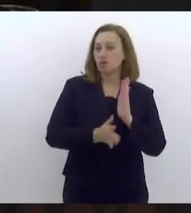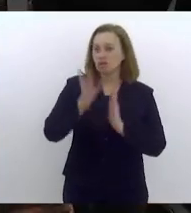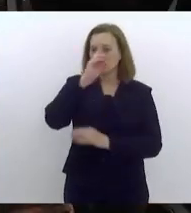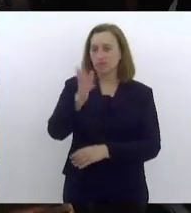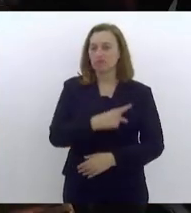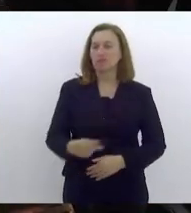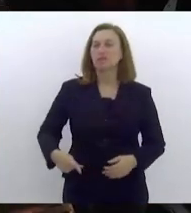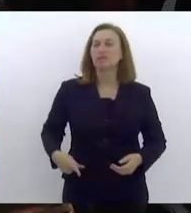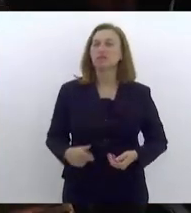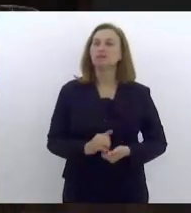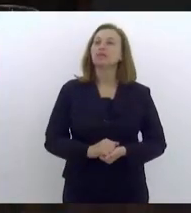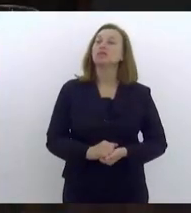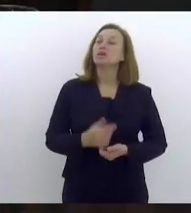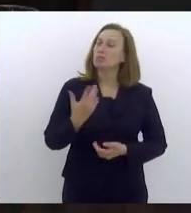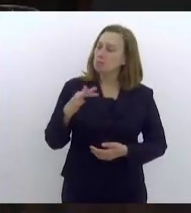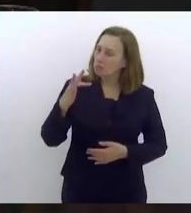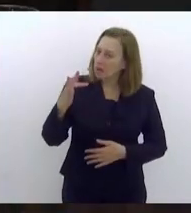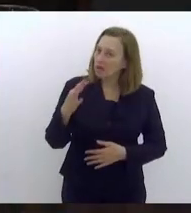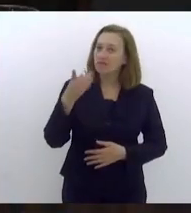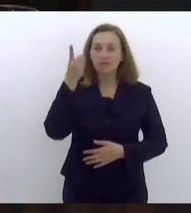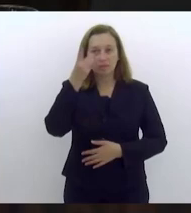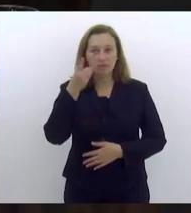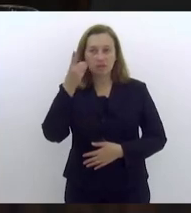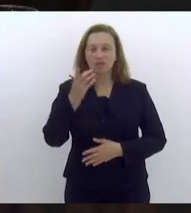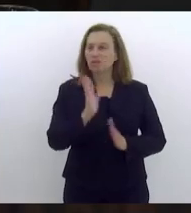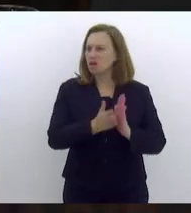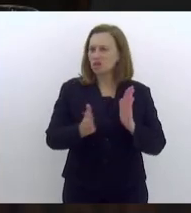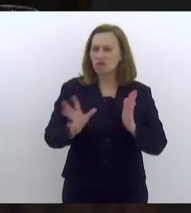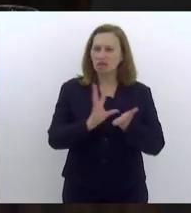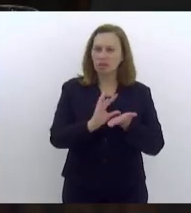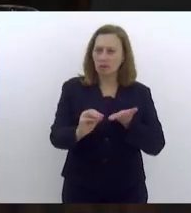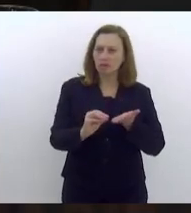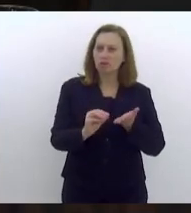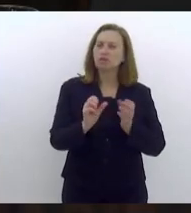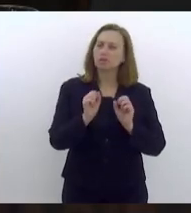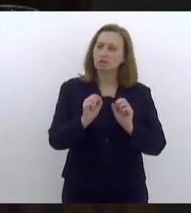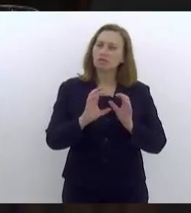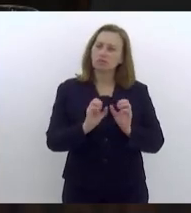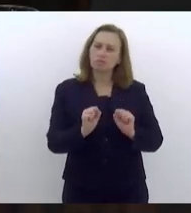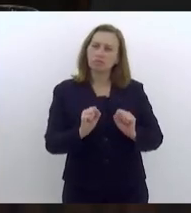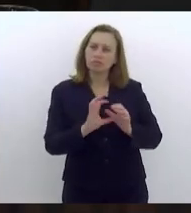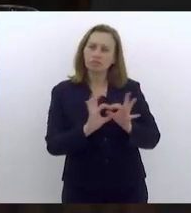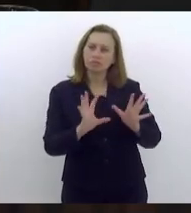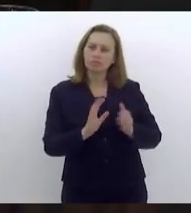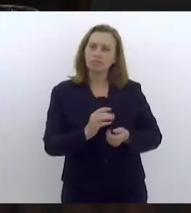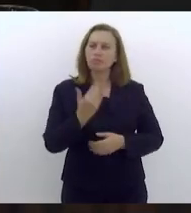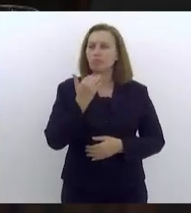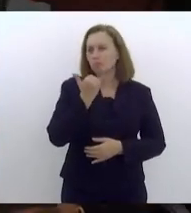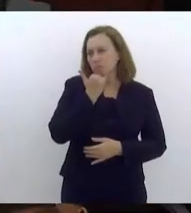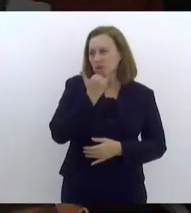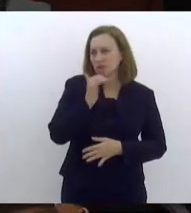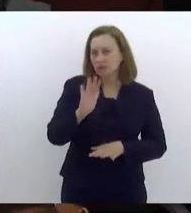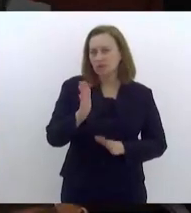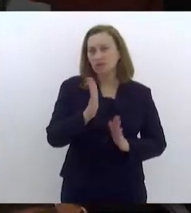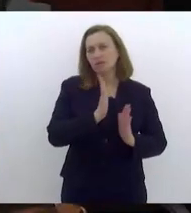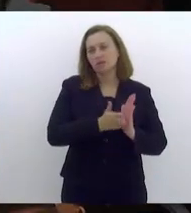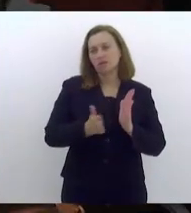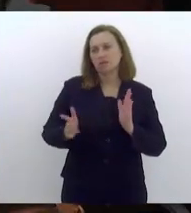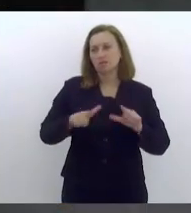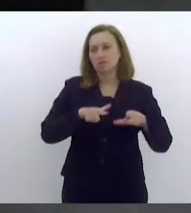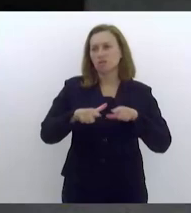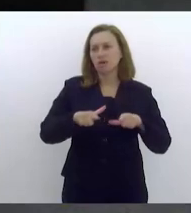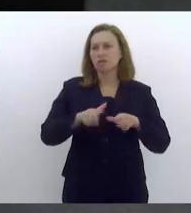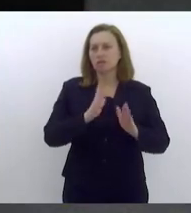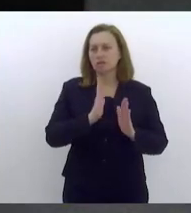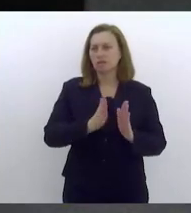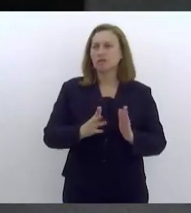presidente. Muito brevemente, deputado. Não, é questão de ordem da pauta. Se Vossa Excelência puder... questão de ordem, perdão. Vossa Excelência puder chamar os trabalhos à ordem